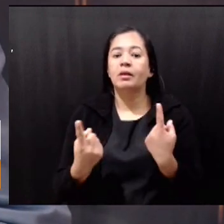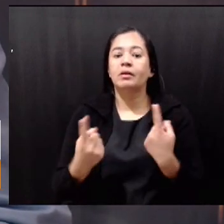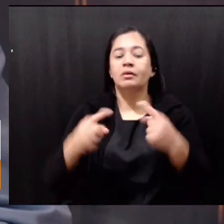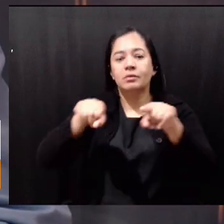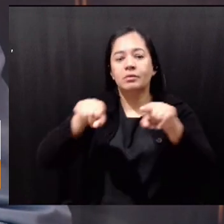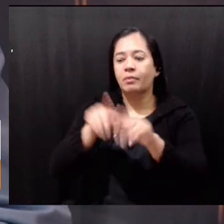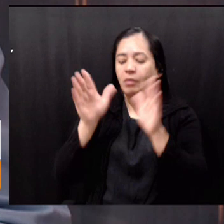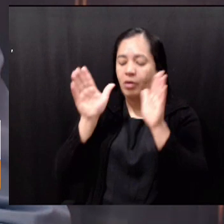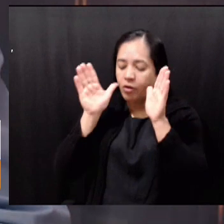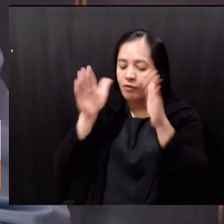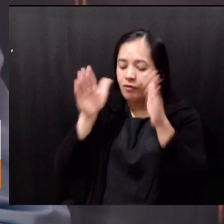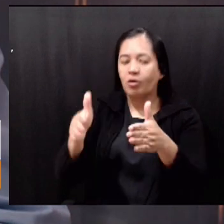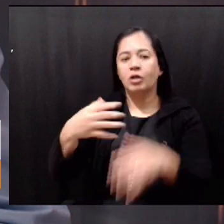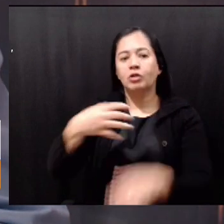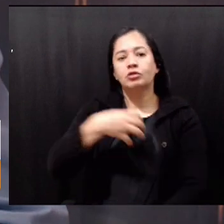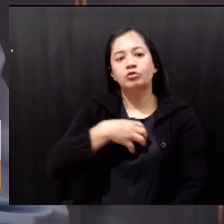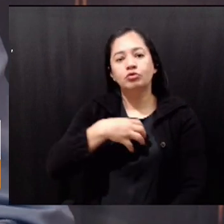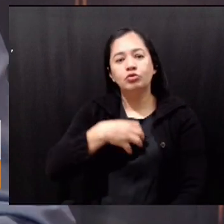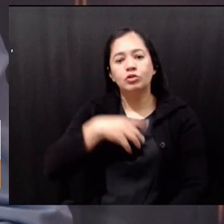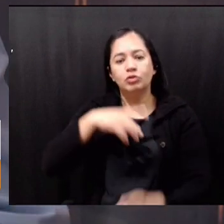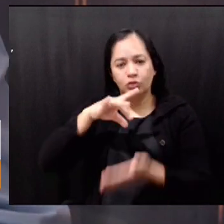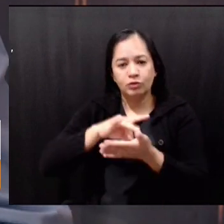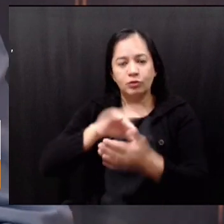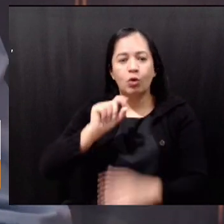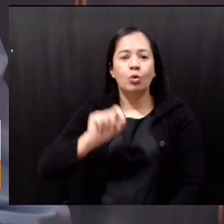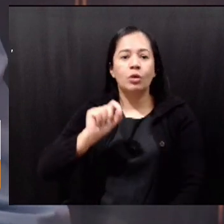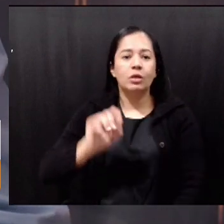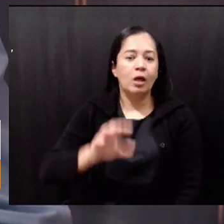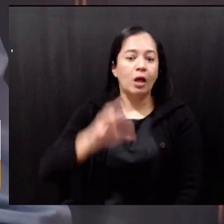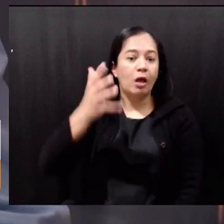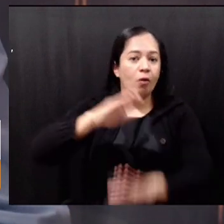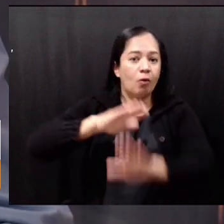concreta o que está acontecendo, Uhum. né. E é claro,